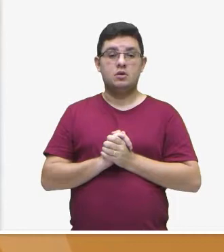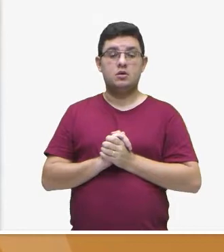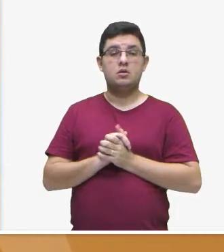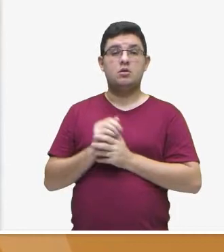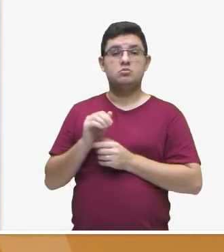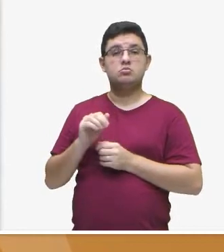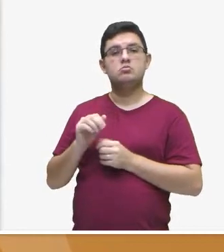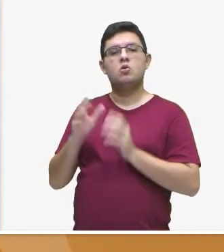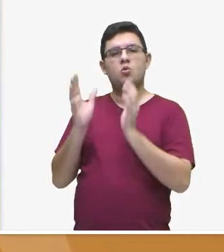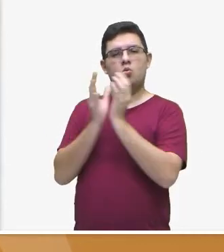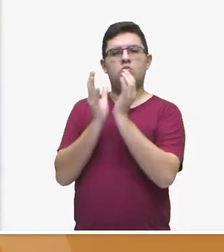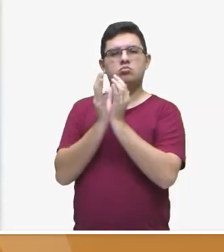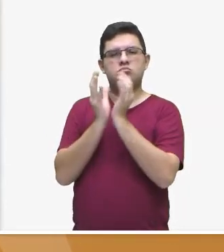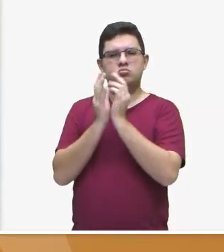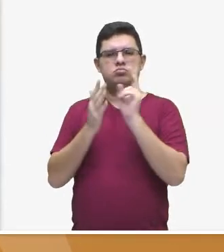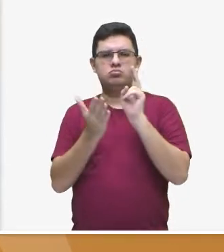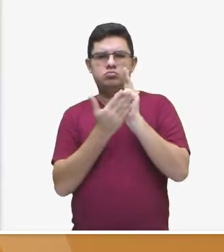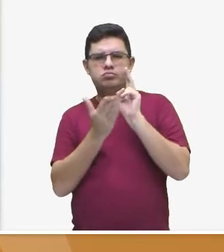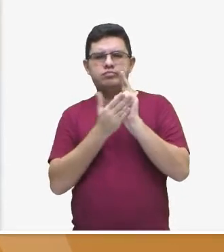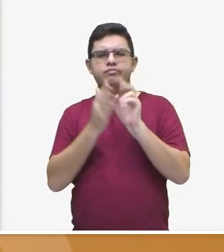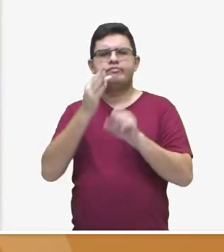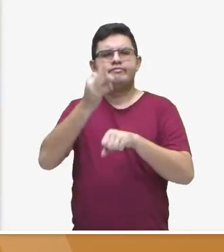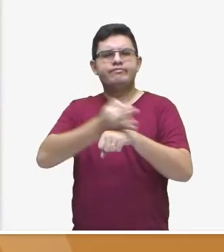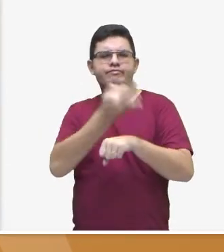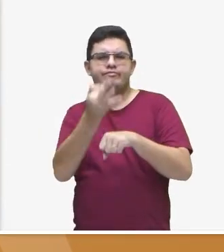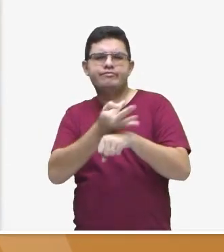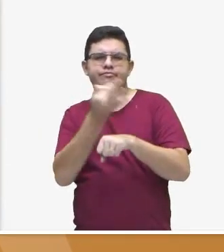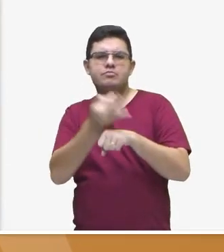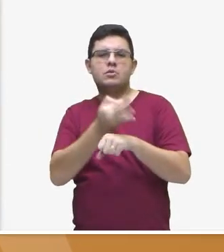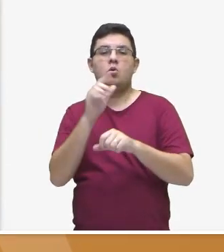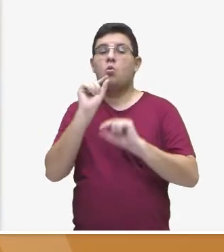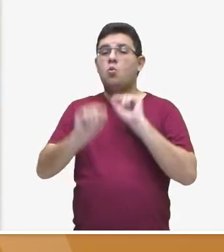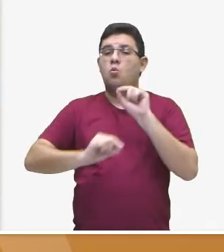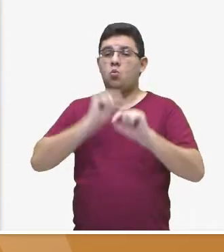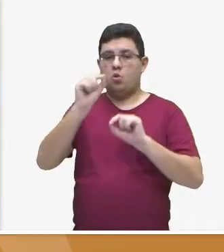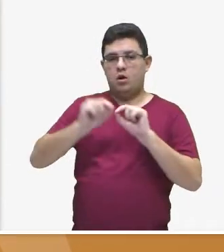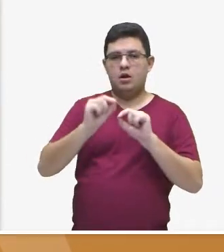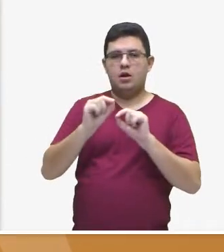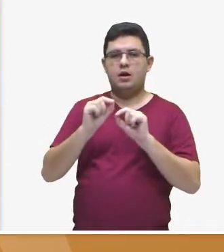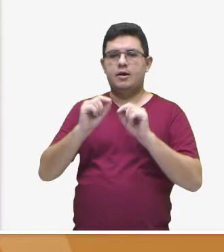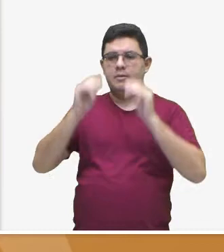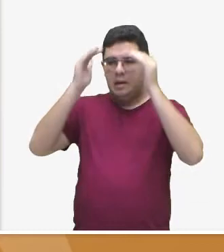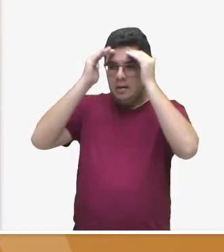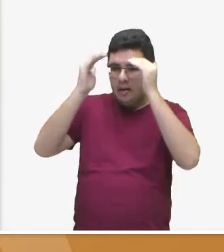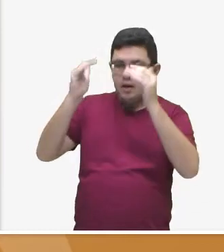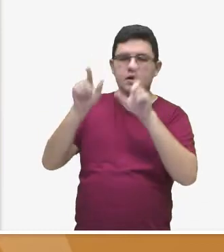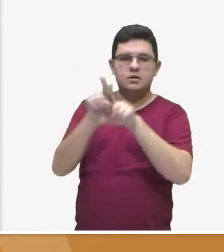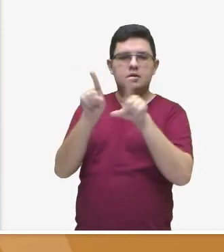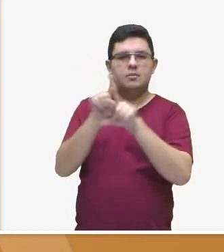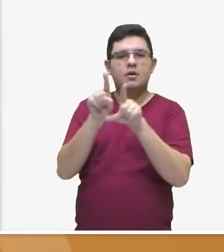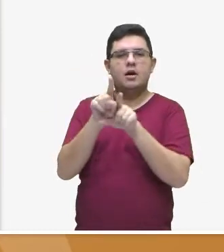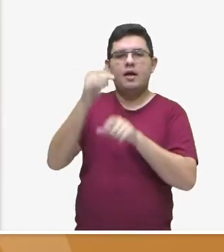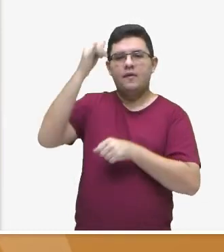tentativa de submissão e extermínio, expulsando rapidamente os portugueses.